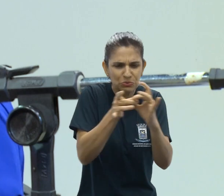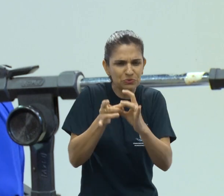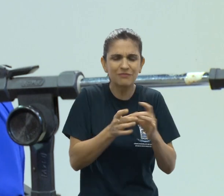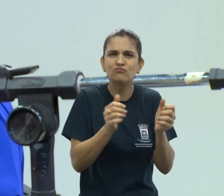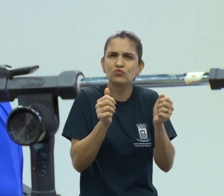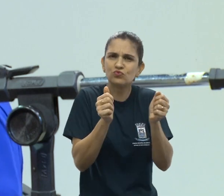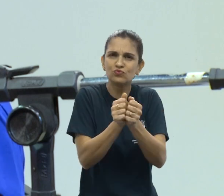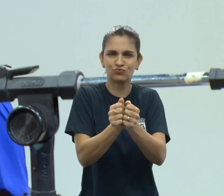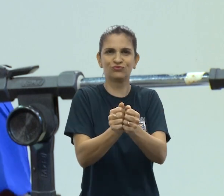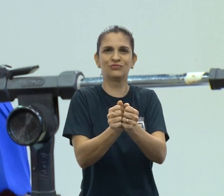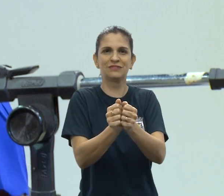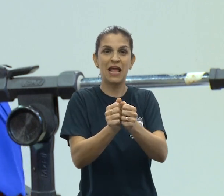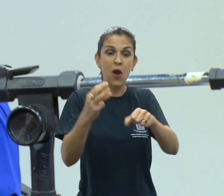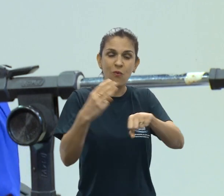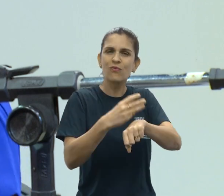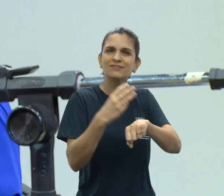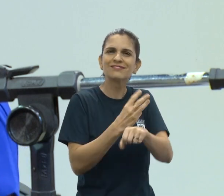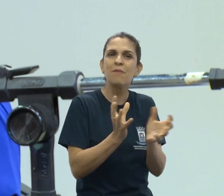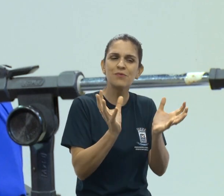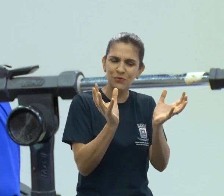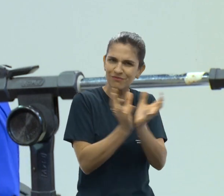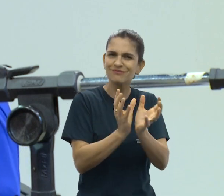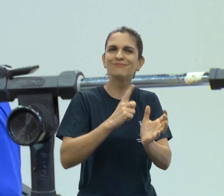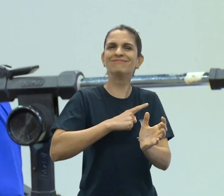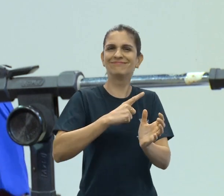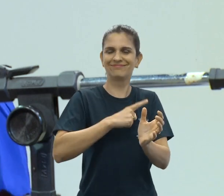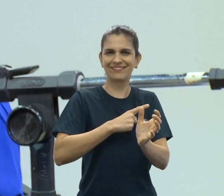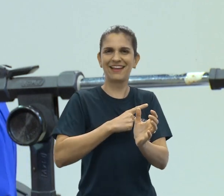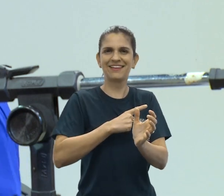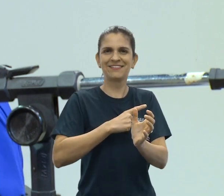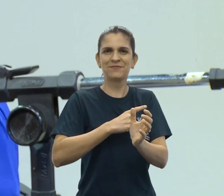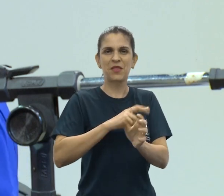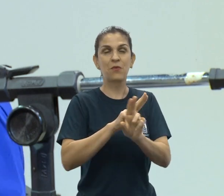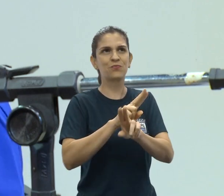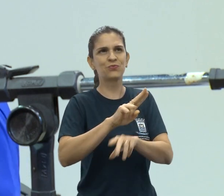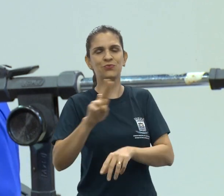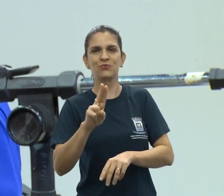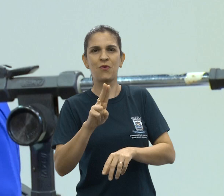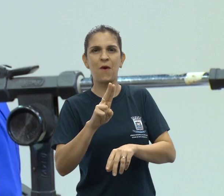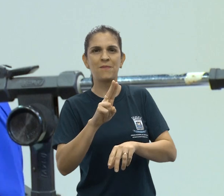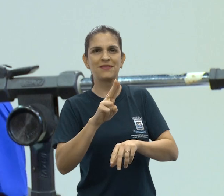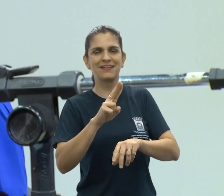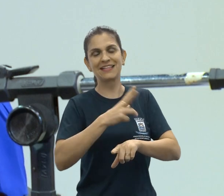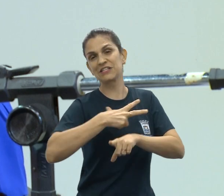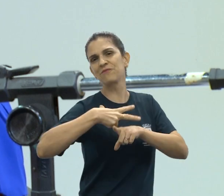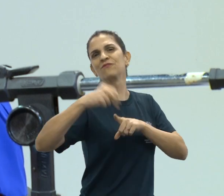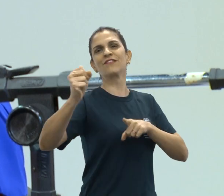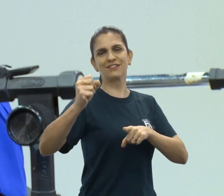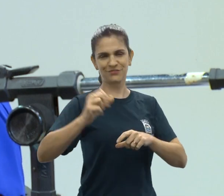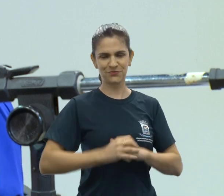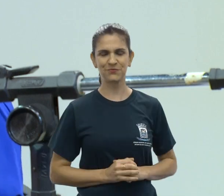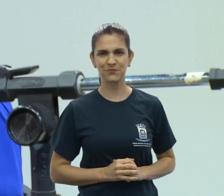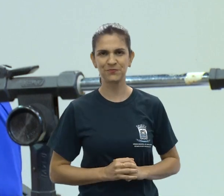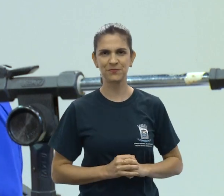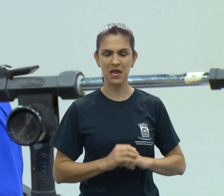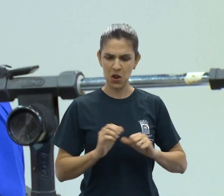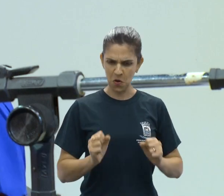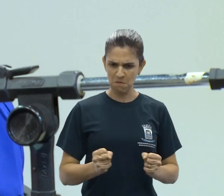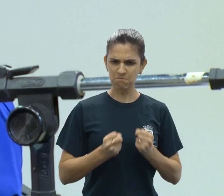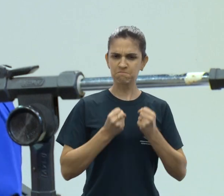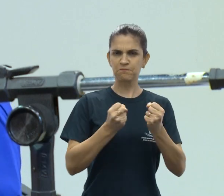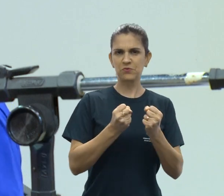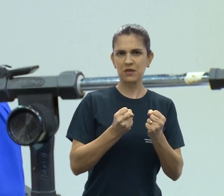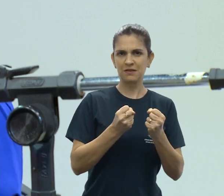você conheceu, que se unem para uma dar força para a outra, né? E os enfermeiros,